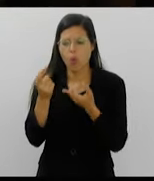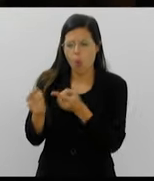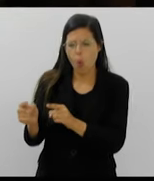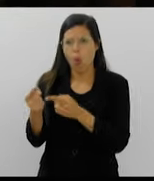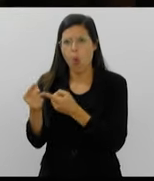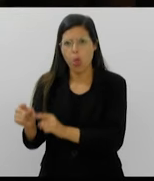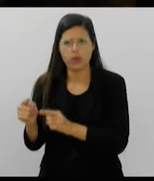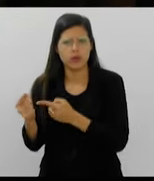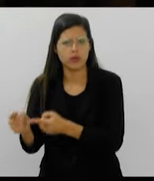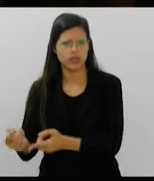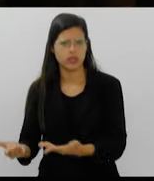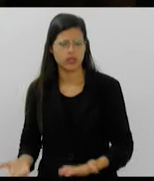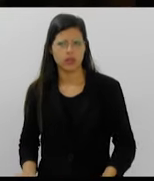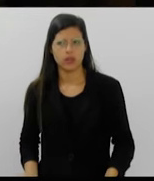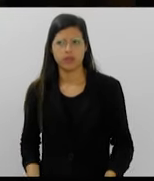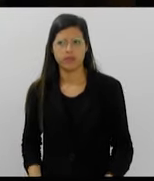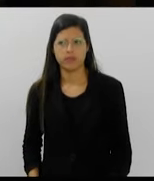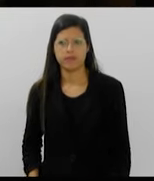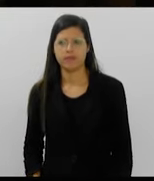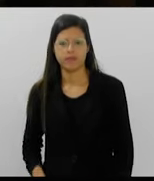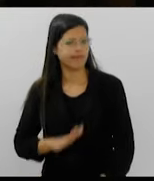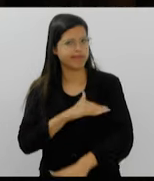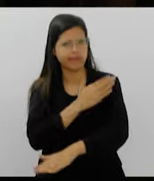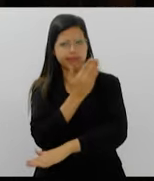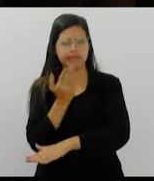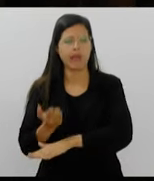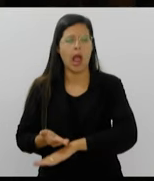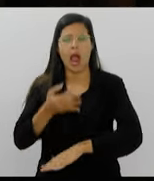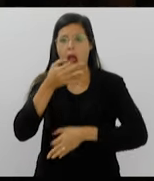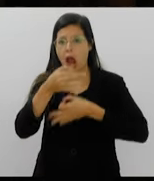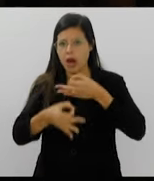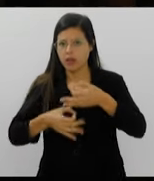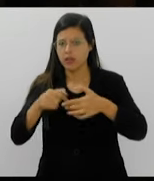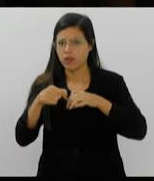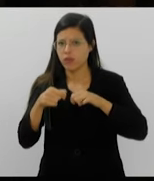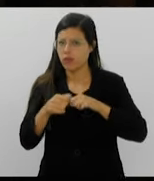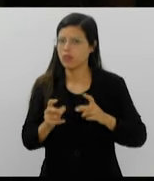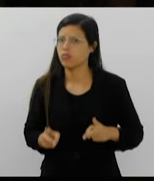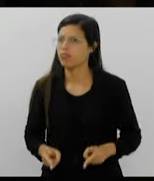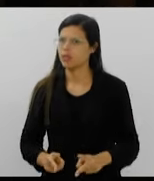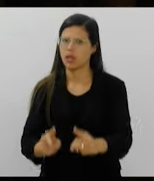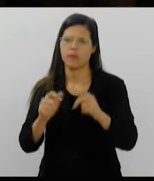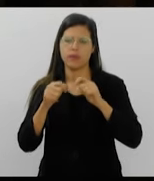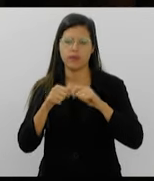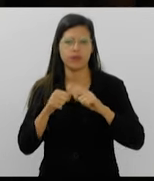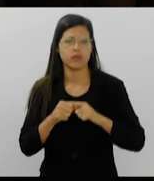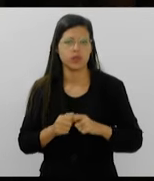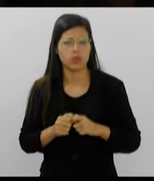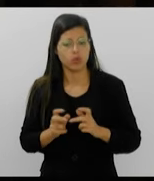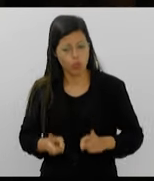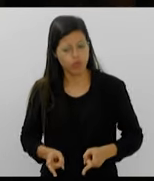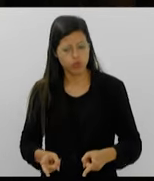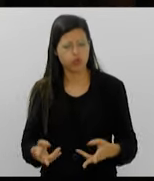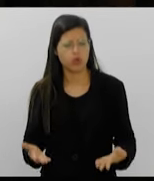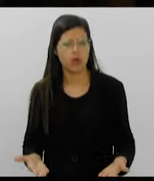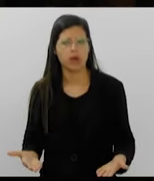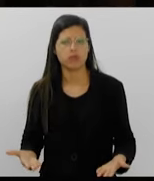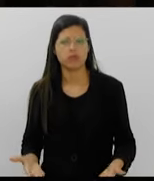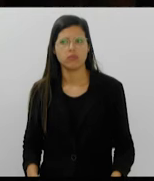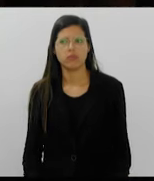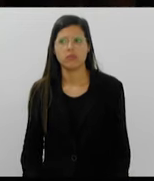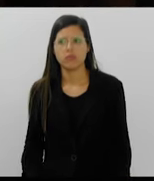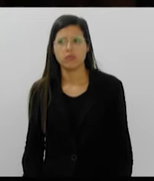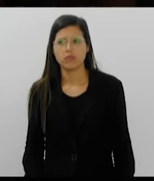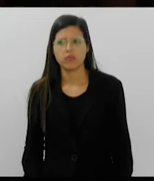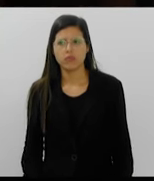dizem aliados. As críticas que faço, e sempre fiz, e sempre farei, e aí me filio aqui aos meus amigos,